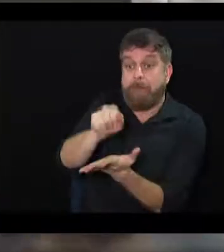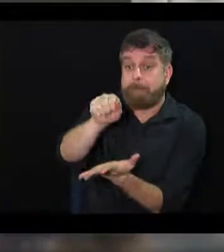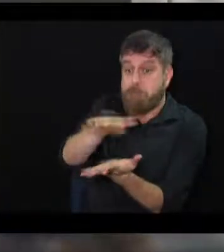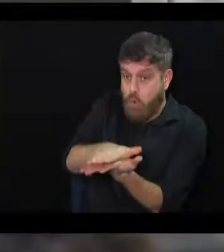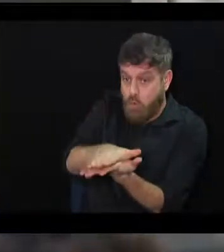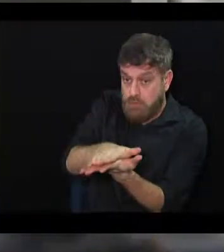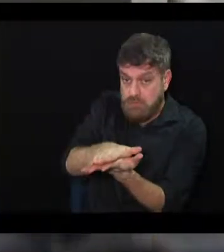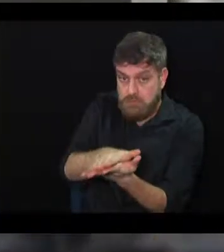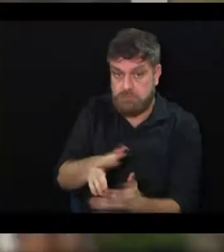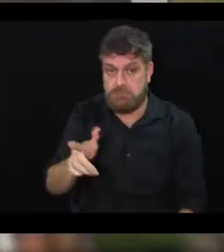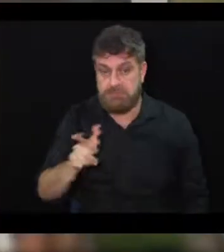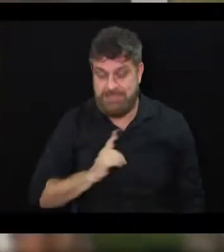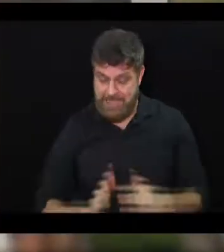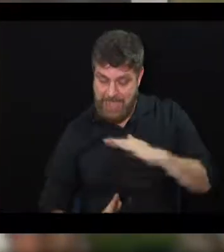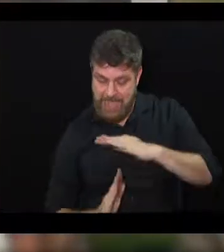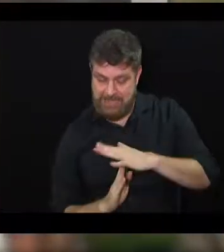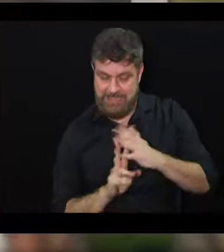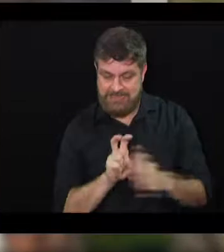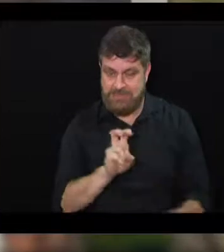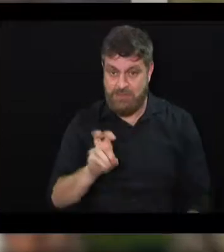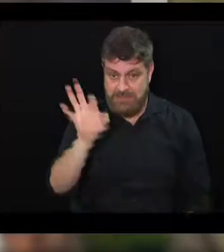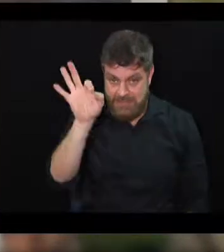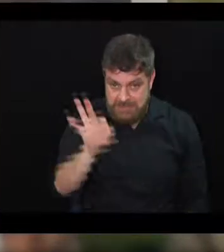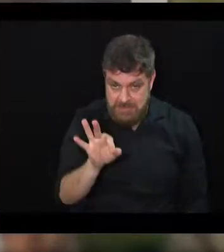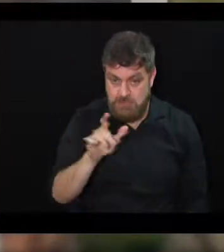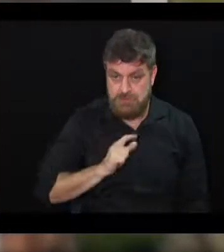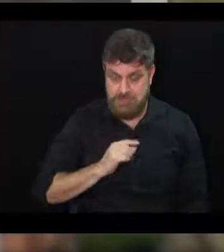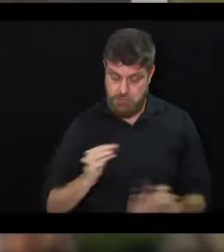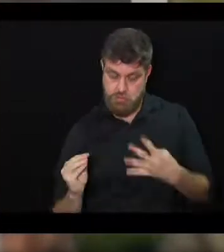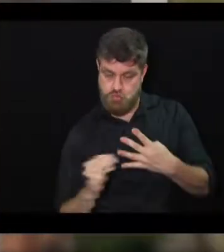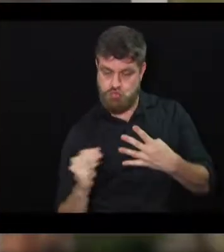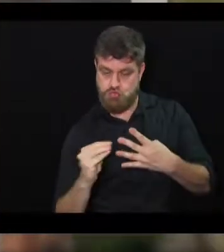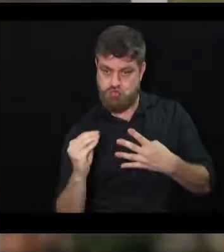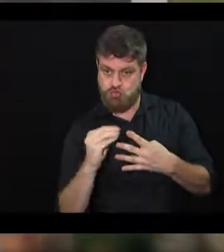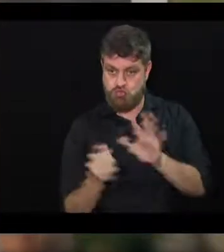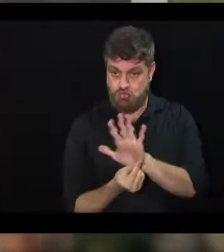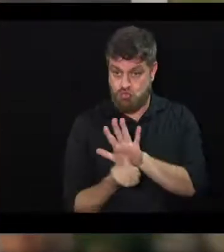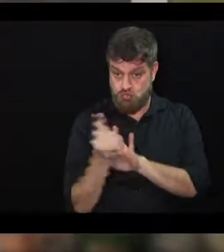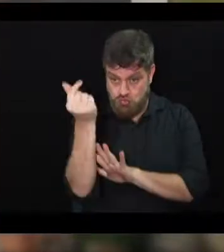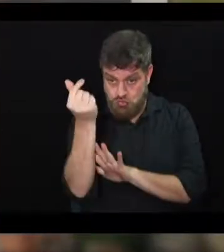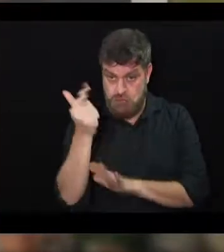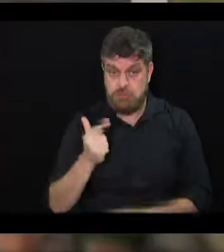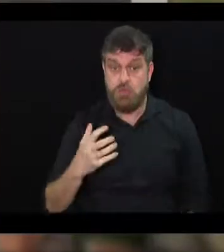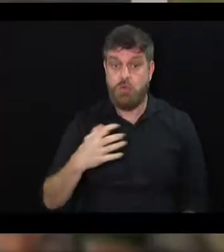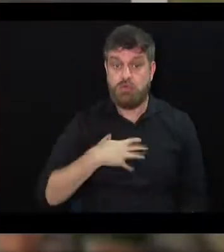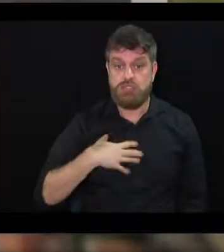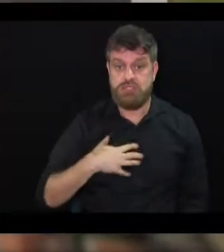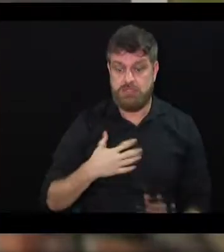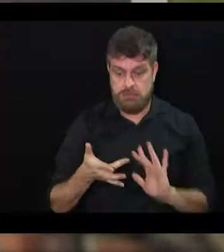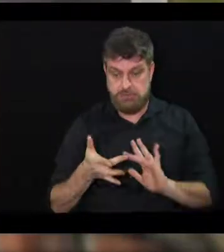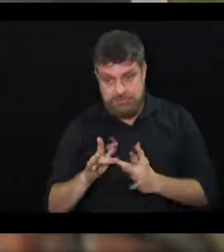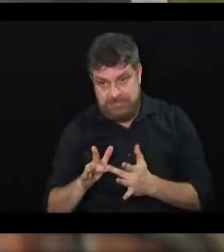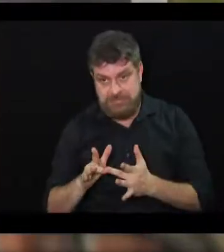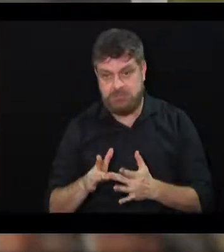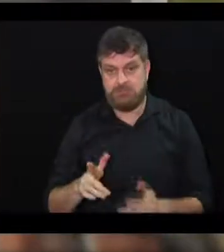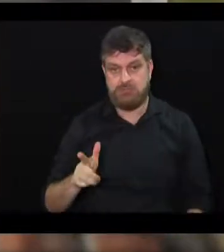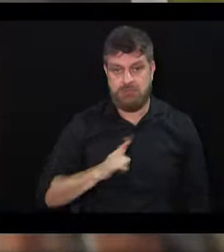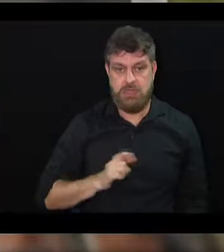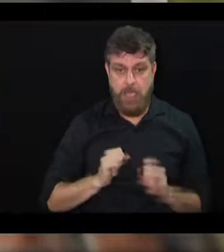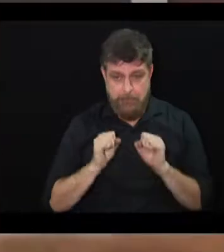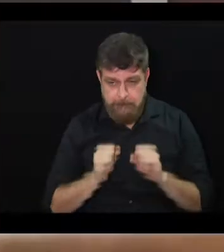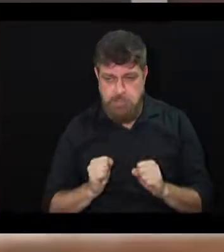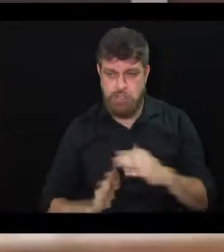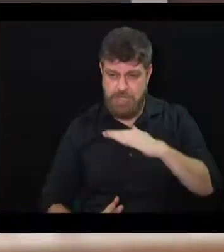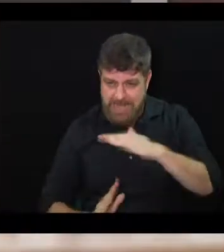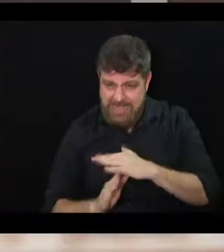nas multas e até 55% nos juros, de acordo com a forma de parcelamento escolhida. O parcelamento das